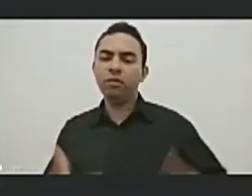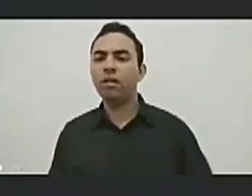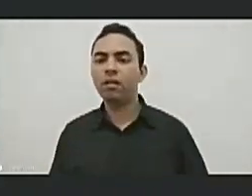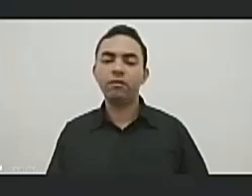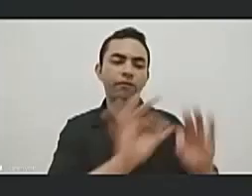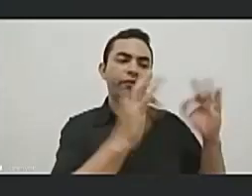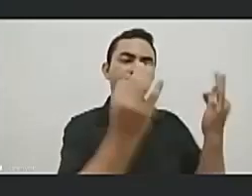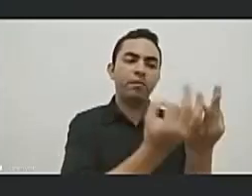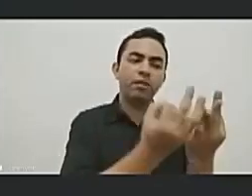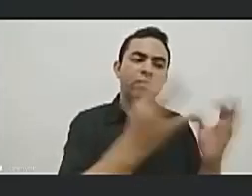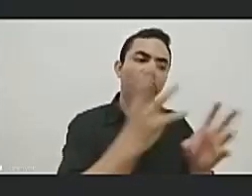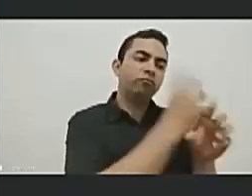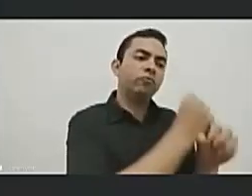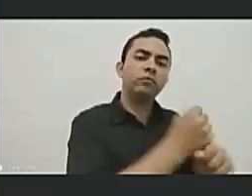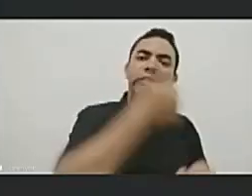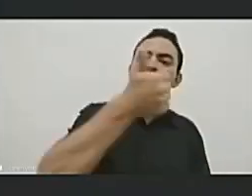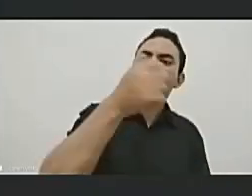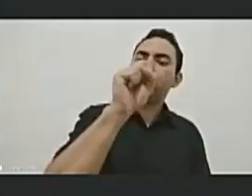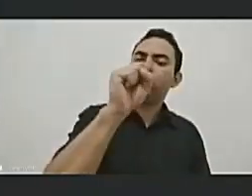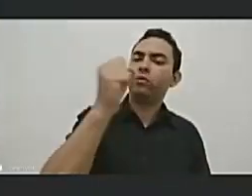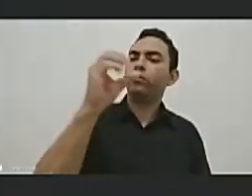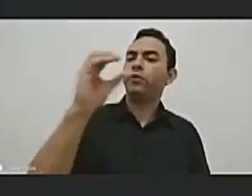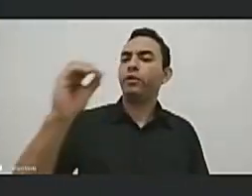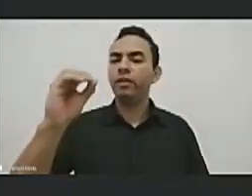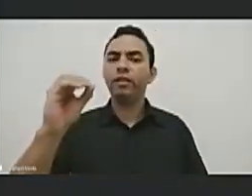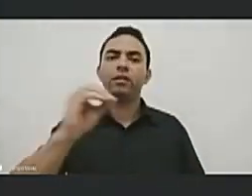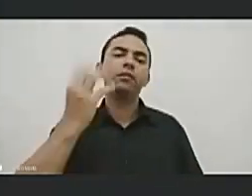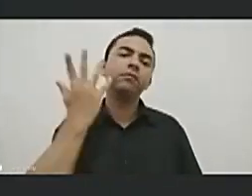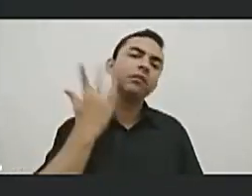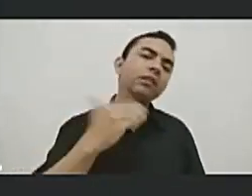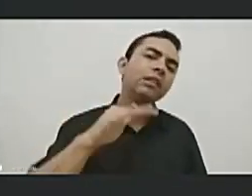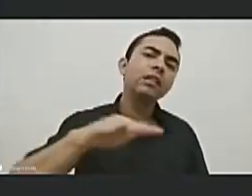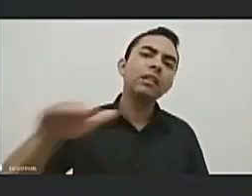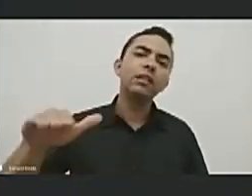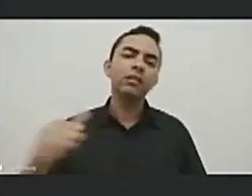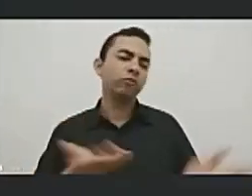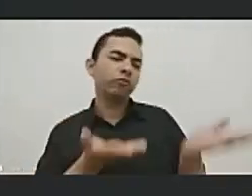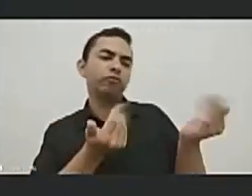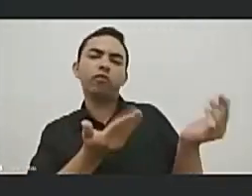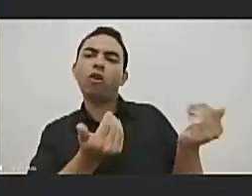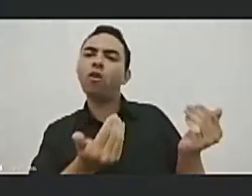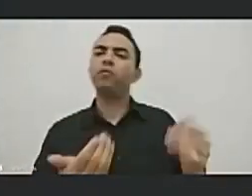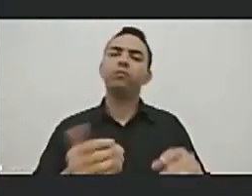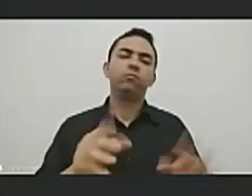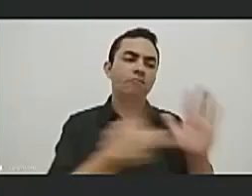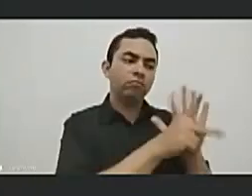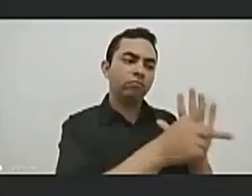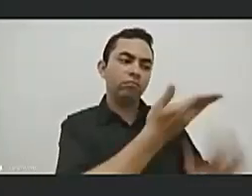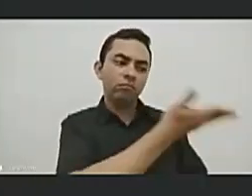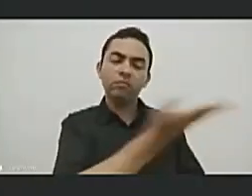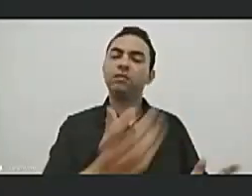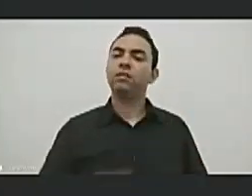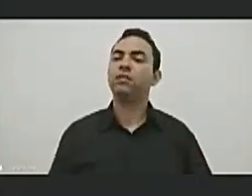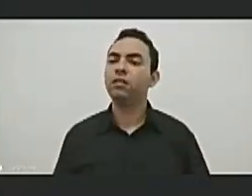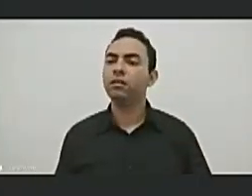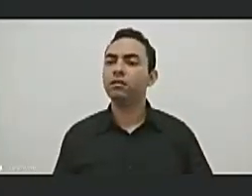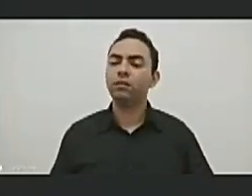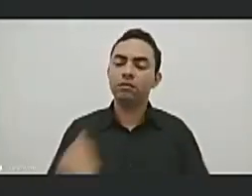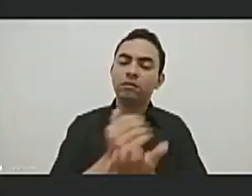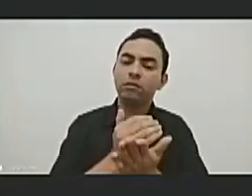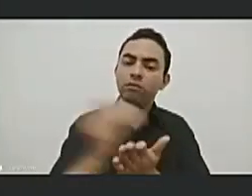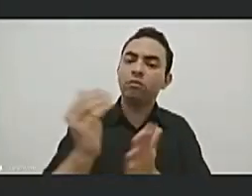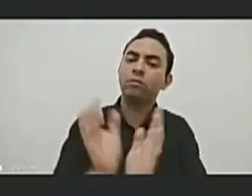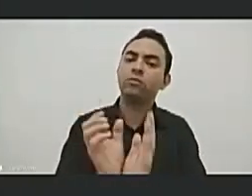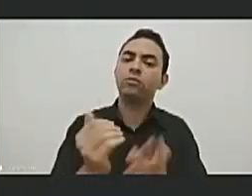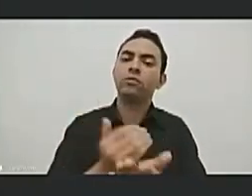Transtorno do espectro autista teia criada no dia 12 de setembro de 2019 vem desde o